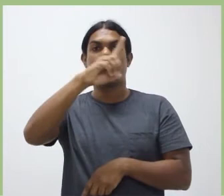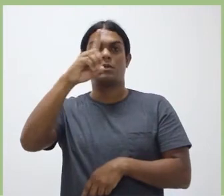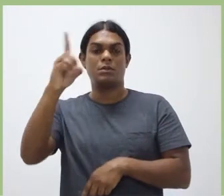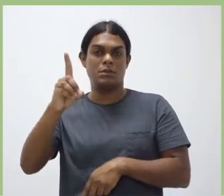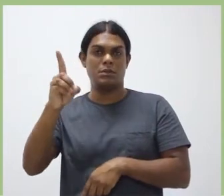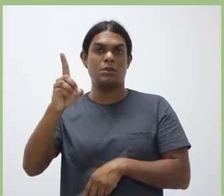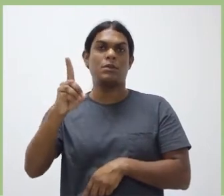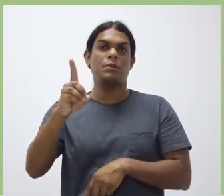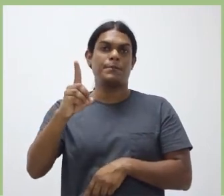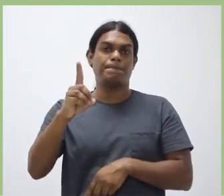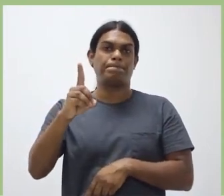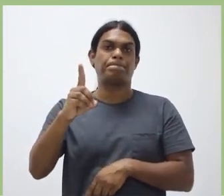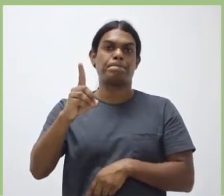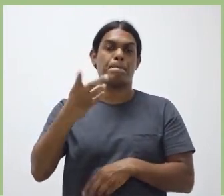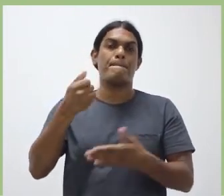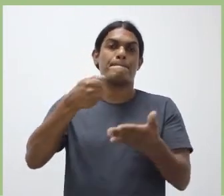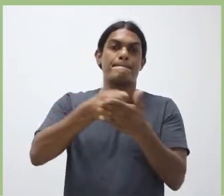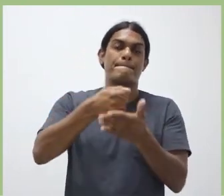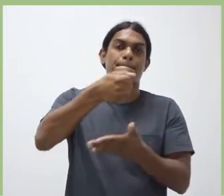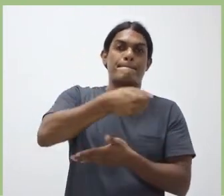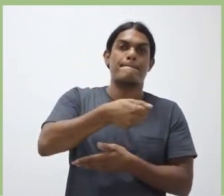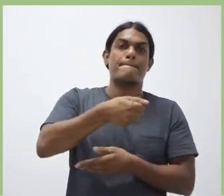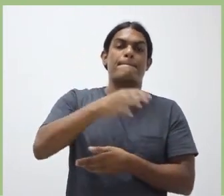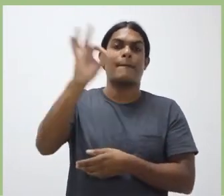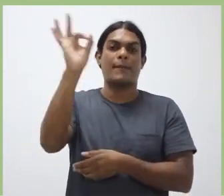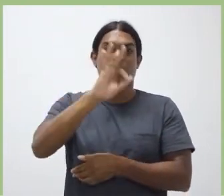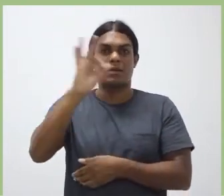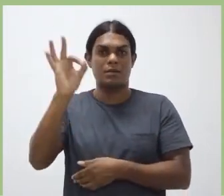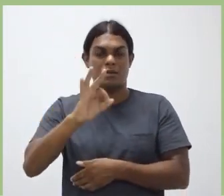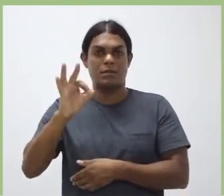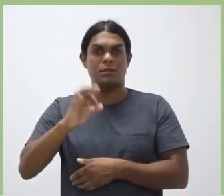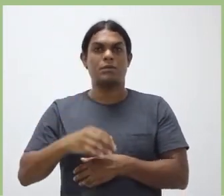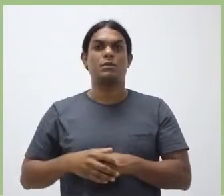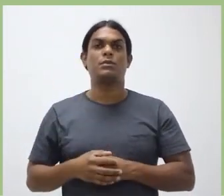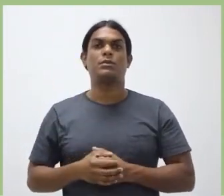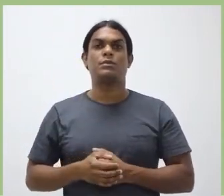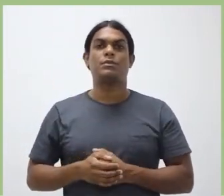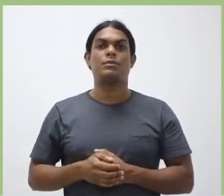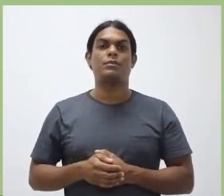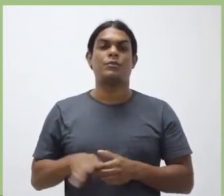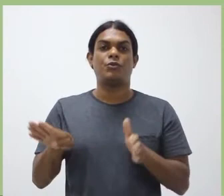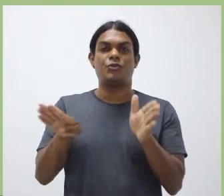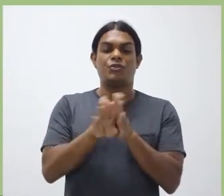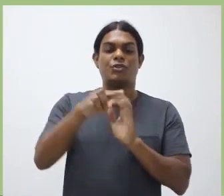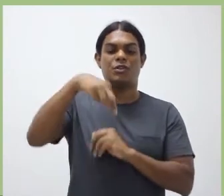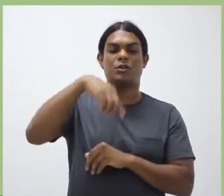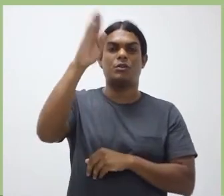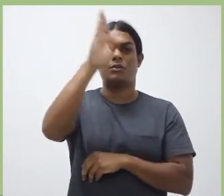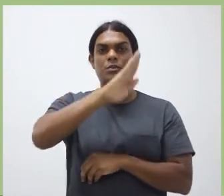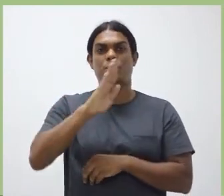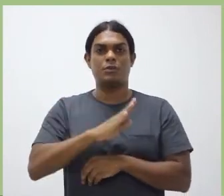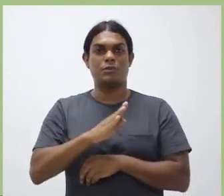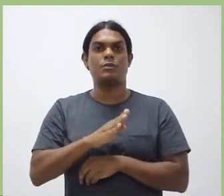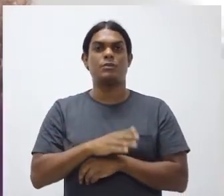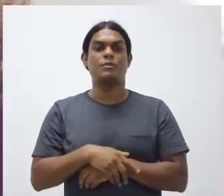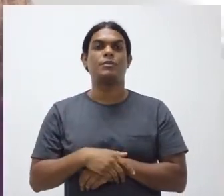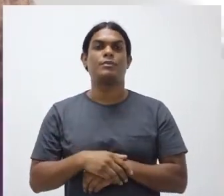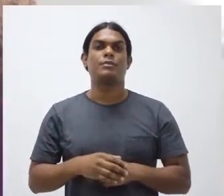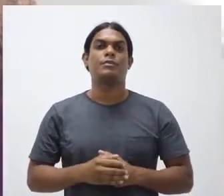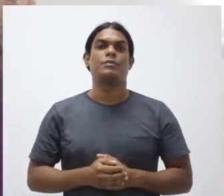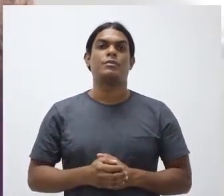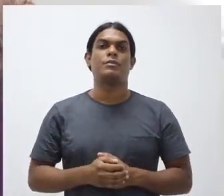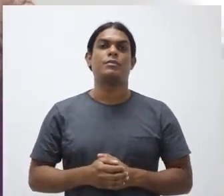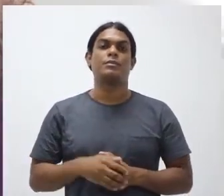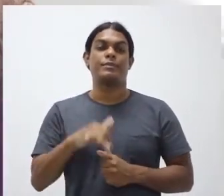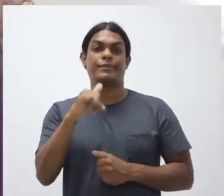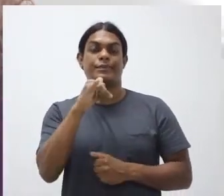ao desembaraço e ao pagamento das taxas, quando o produto chega aqui num porto no Brasil. Consideramos aqui como